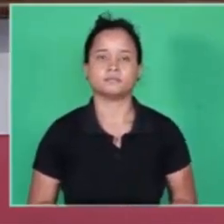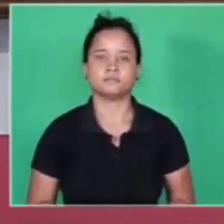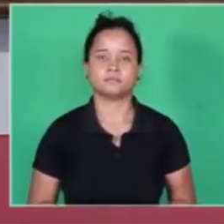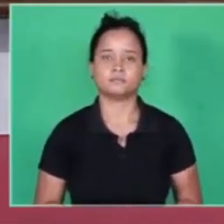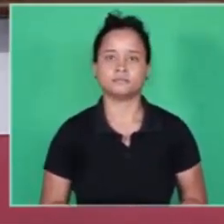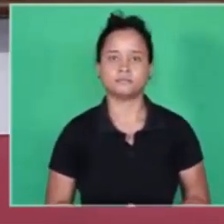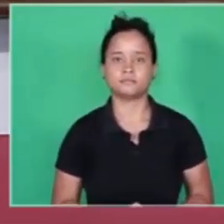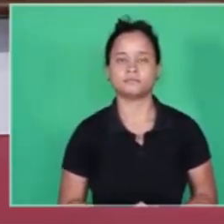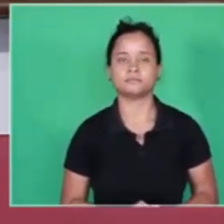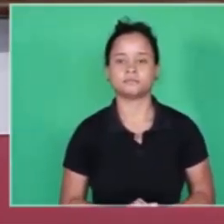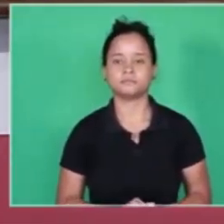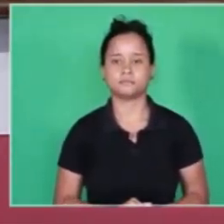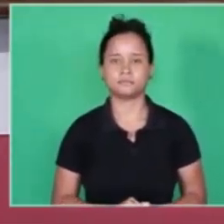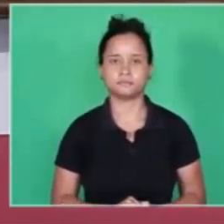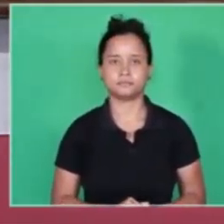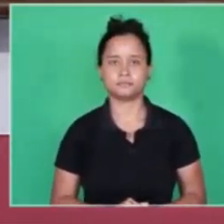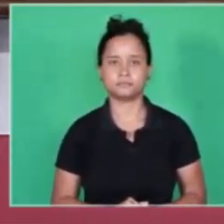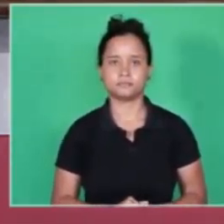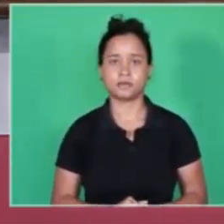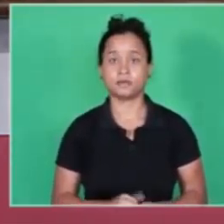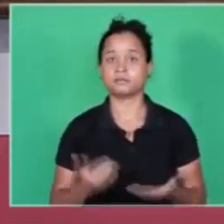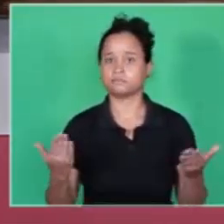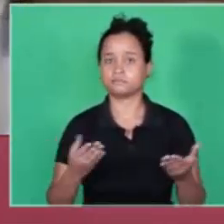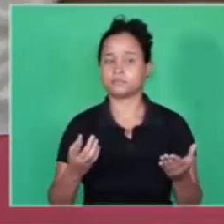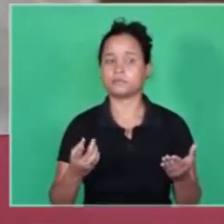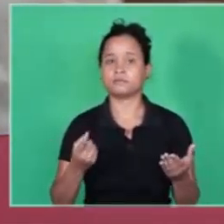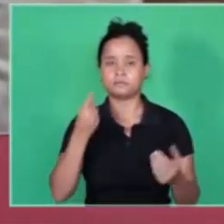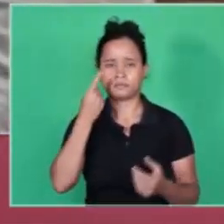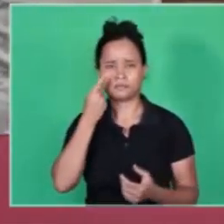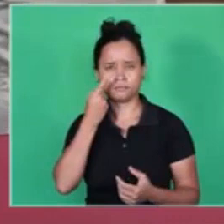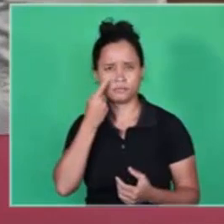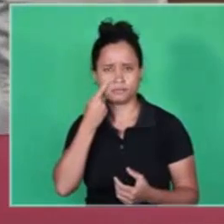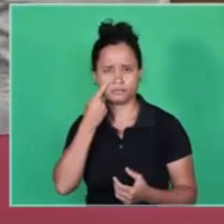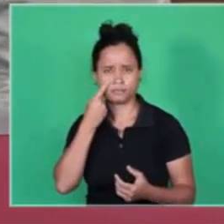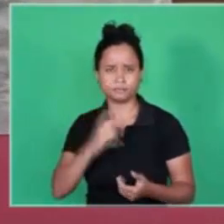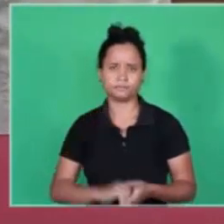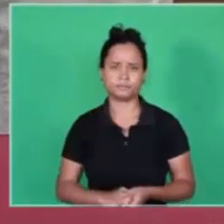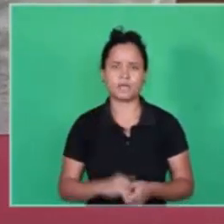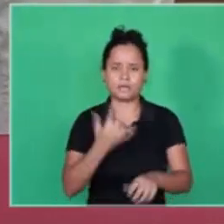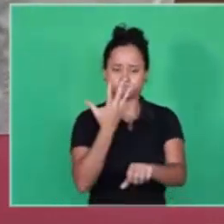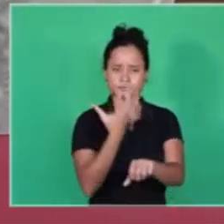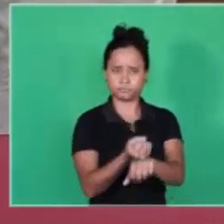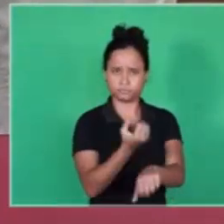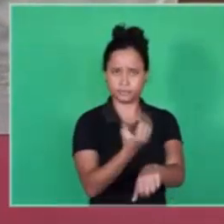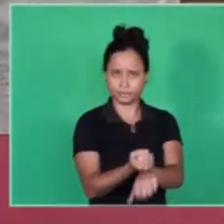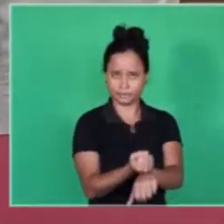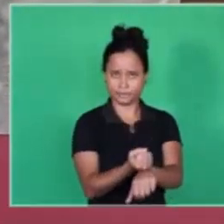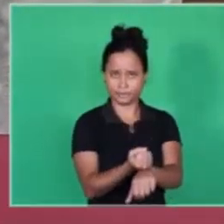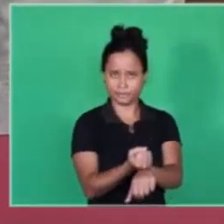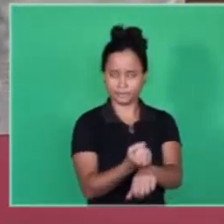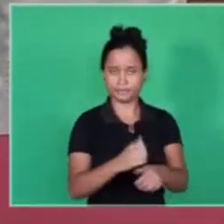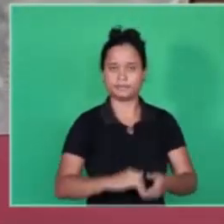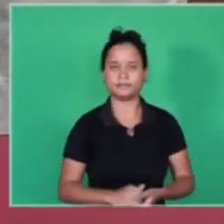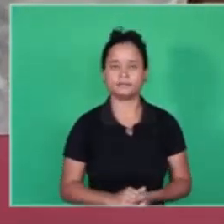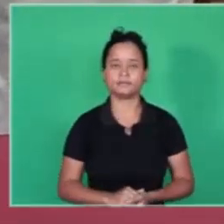Então veja aqui, então a matéria é pro